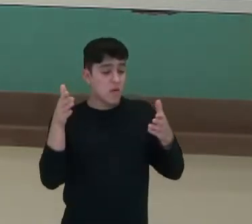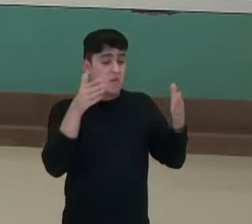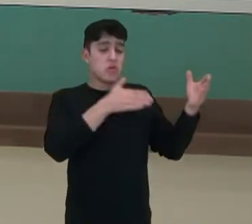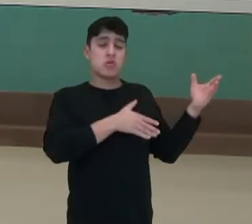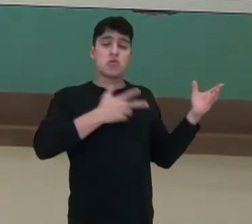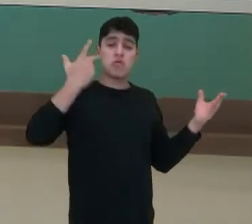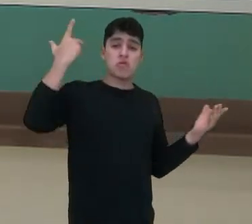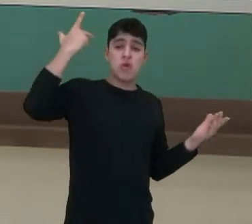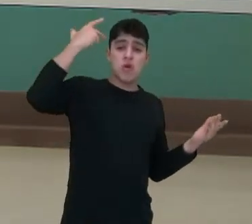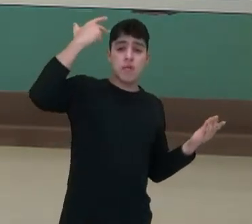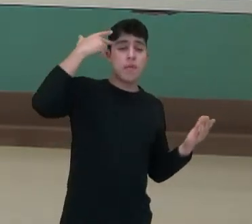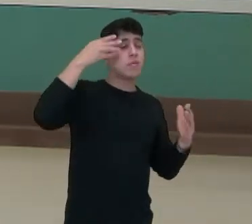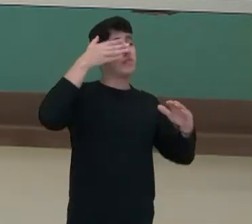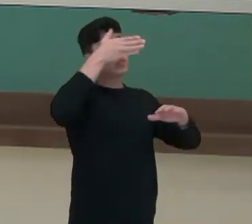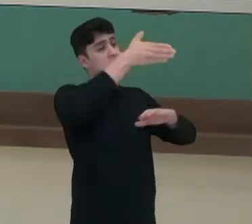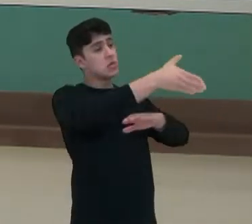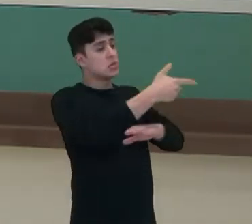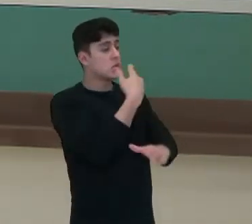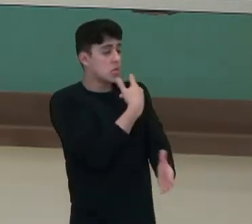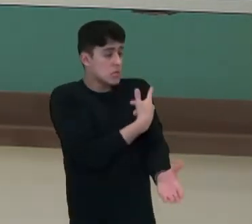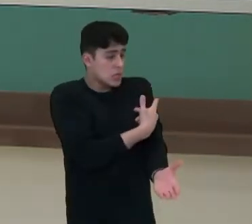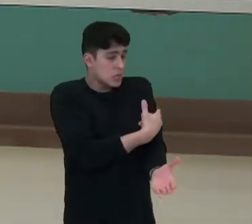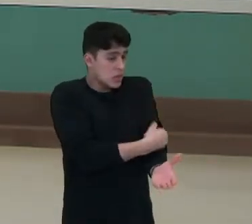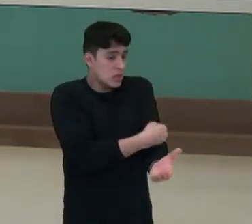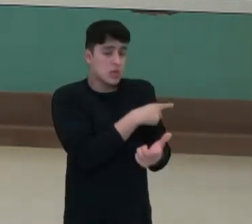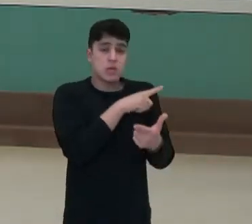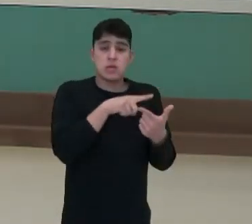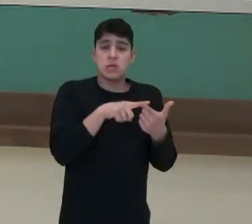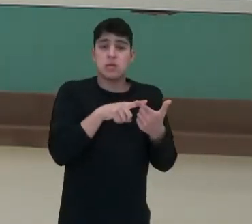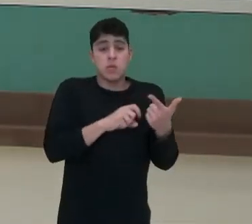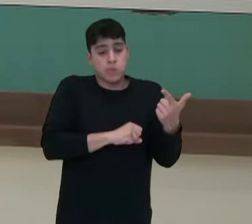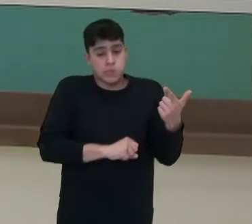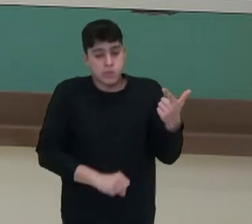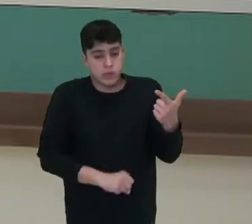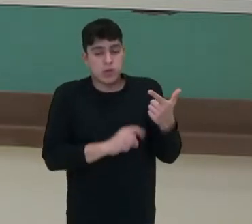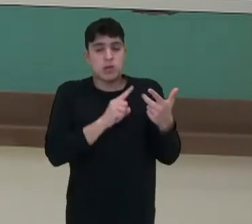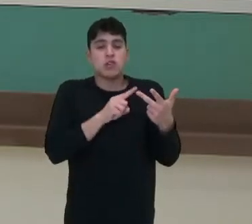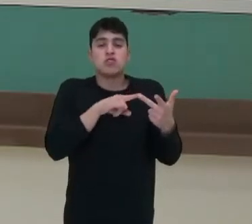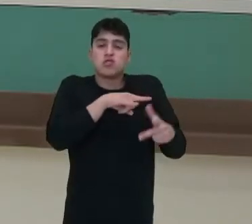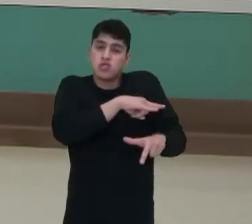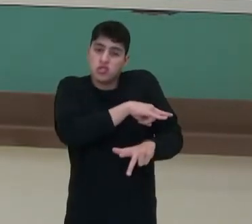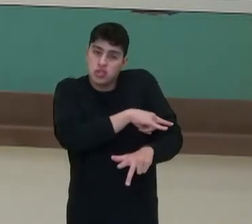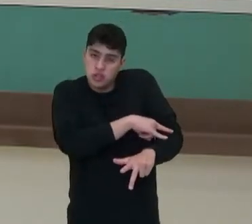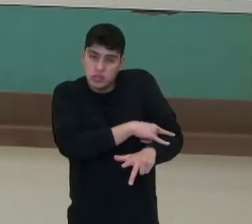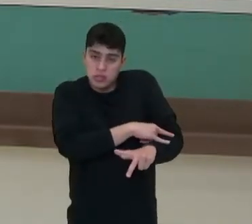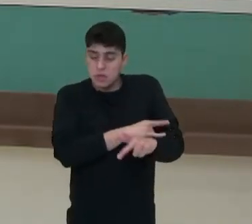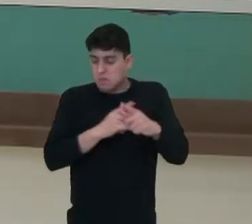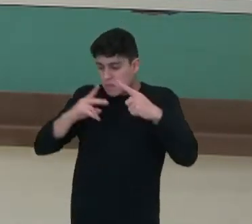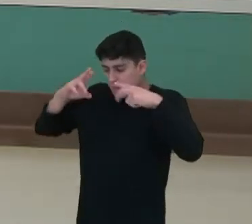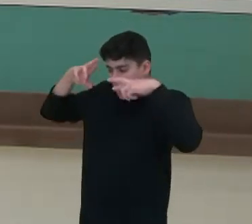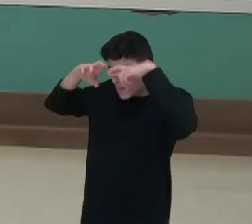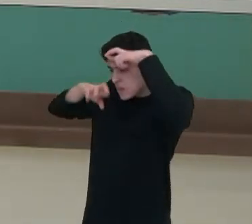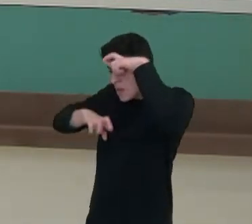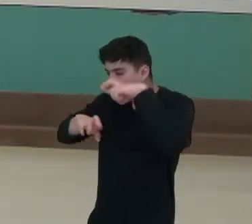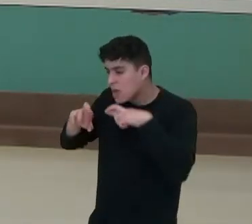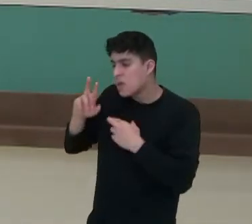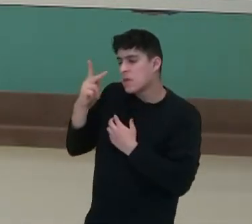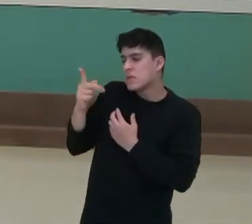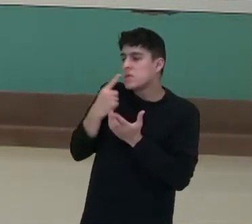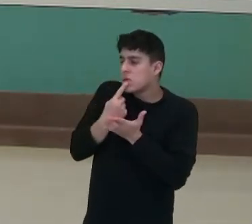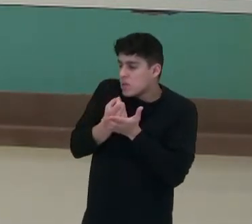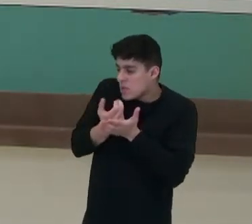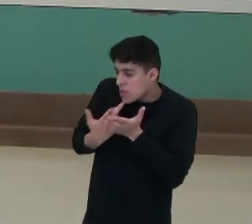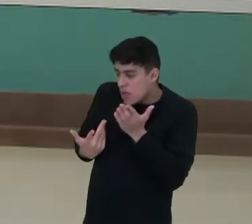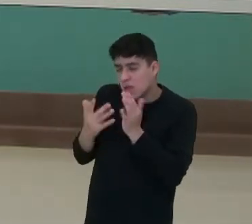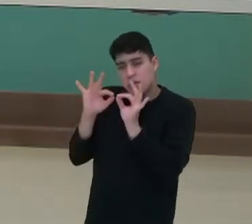exemplo, exames de sangue, exames de fezes e de urina, para analisar o seu sangue, dos seus familiares.